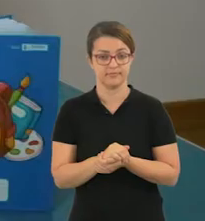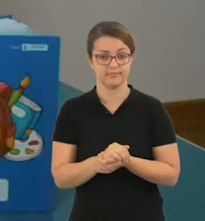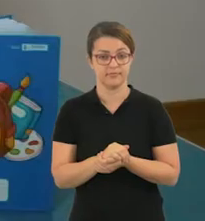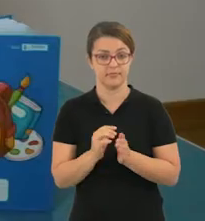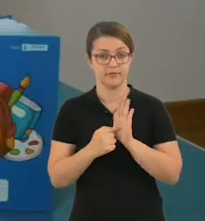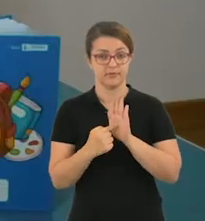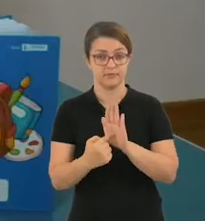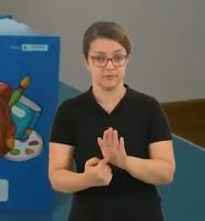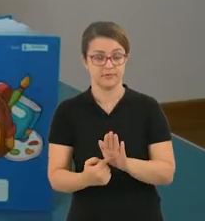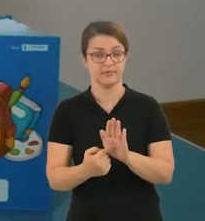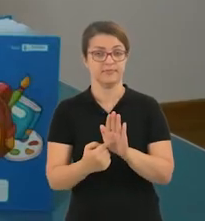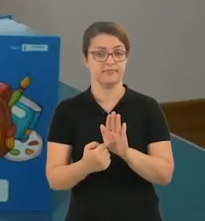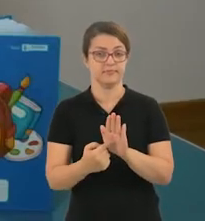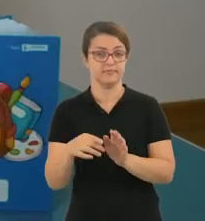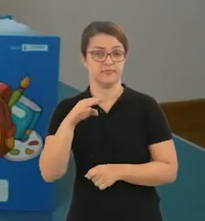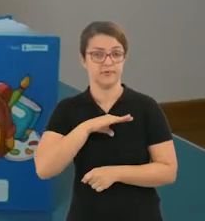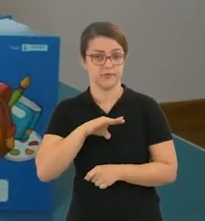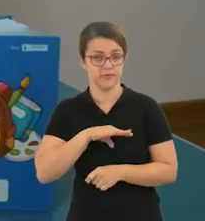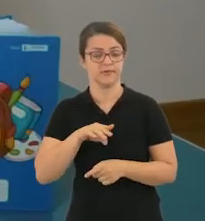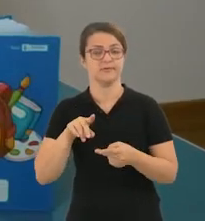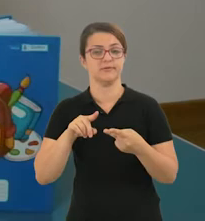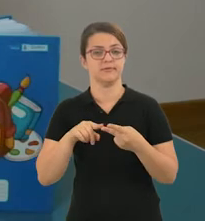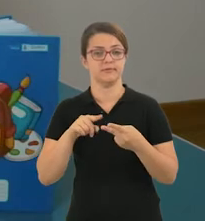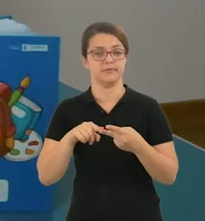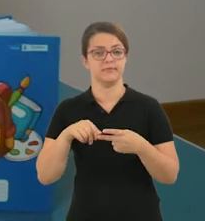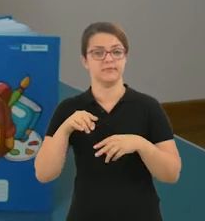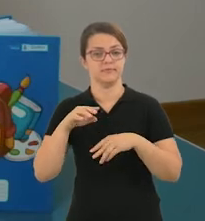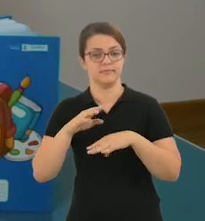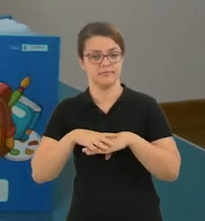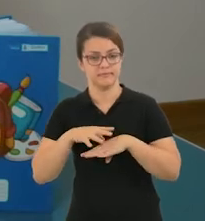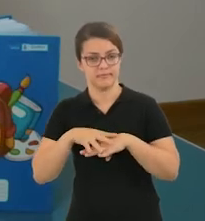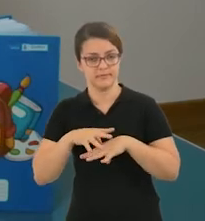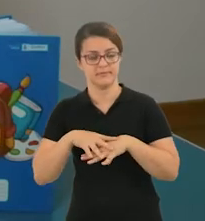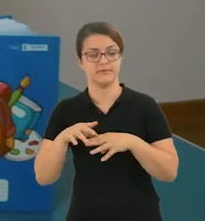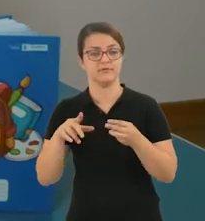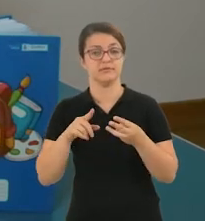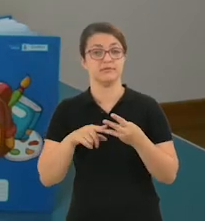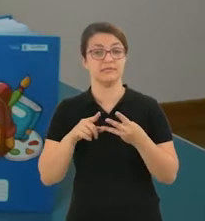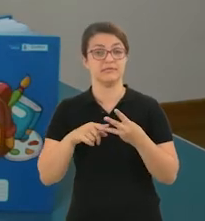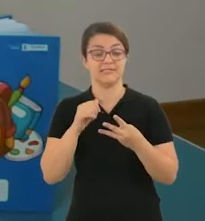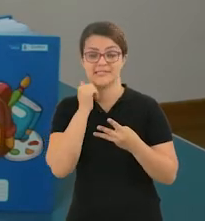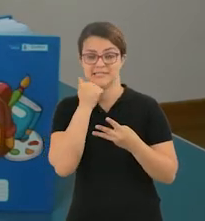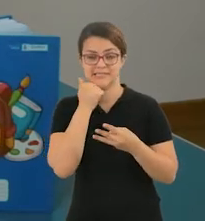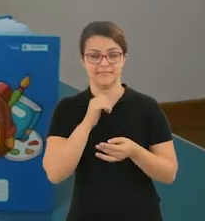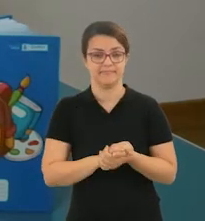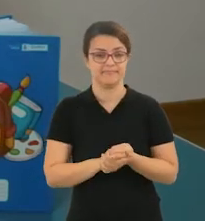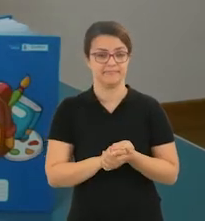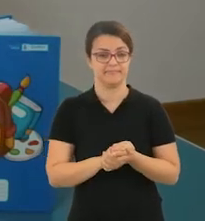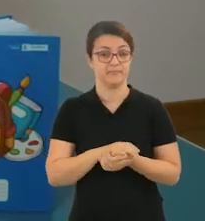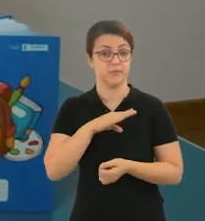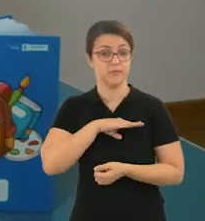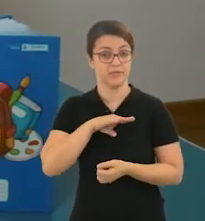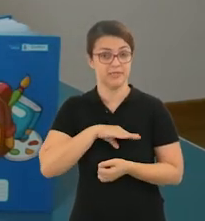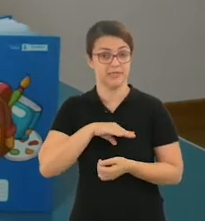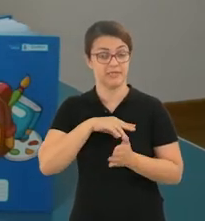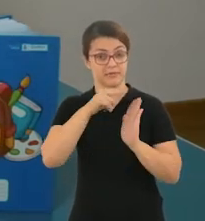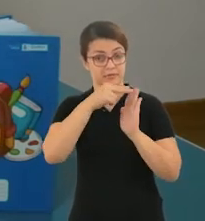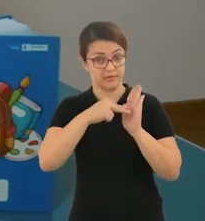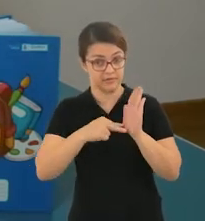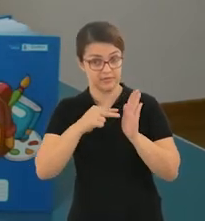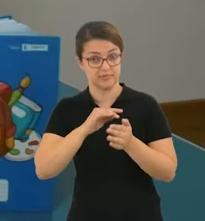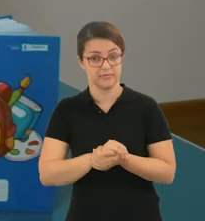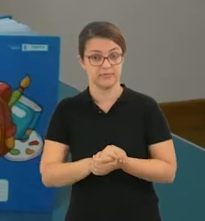para vocês atividades de língua portuguesa, matemática e ciências. Em língua portuguesa, iremos fazer uma leitura.